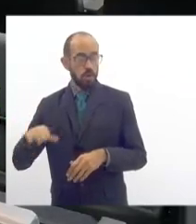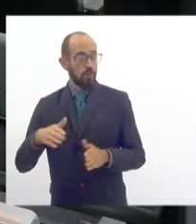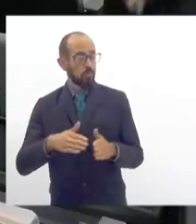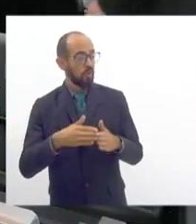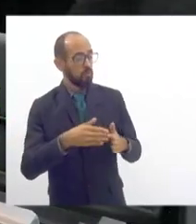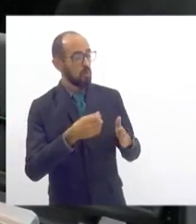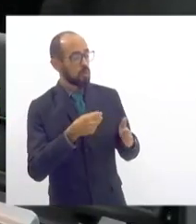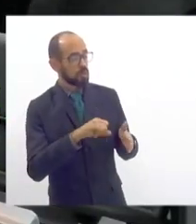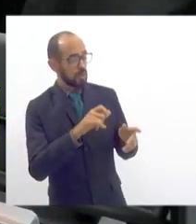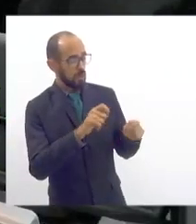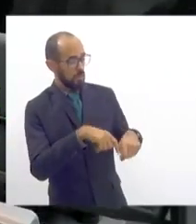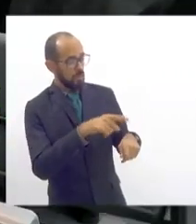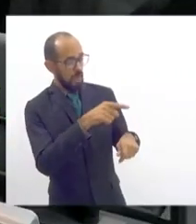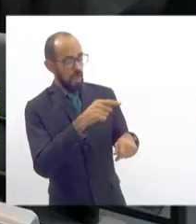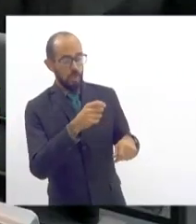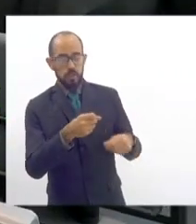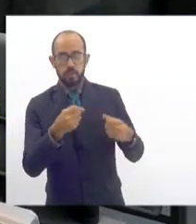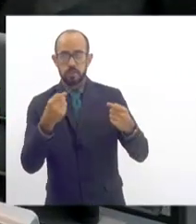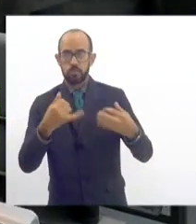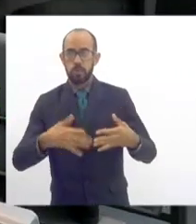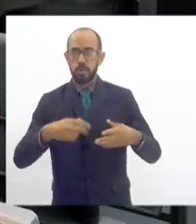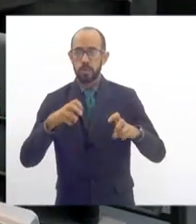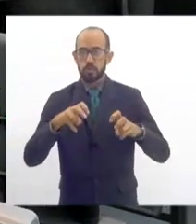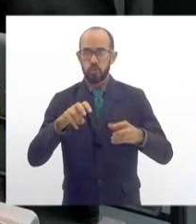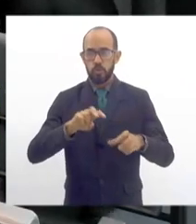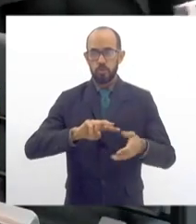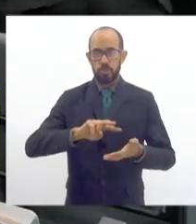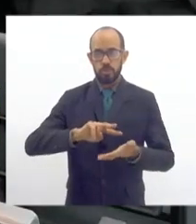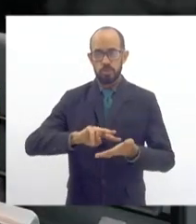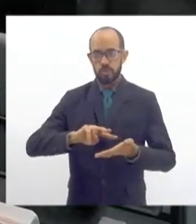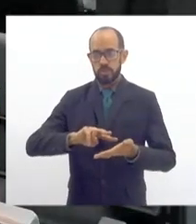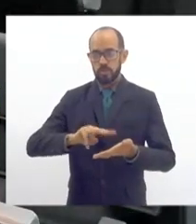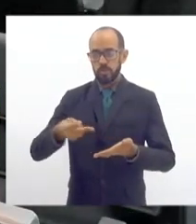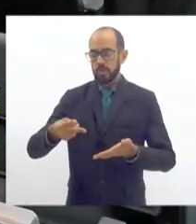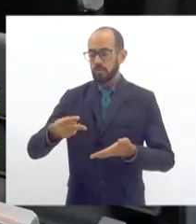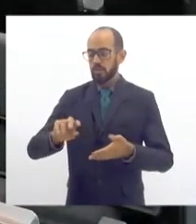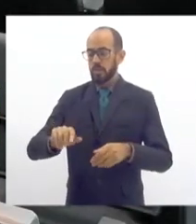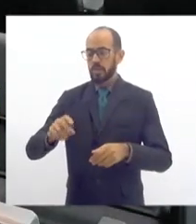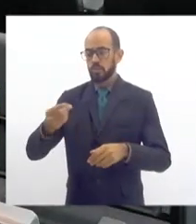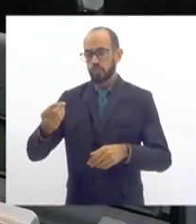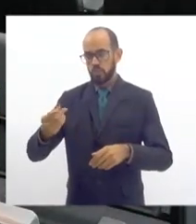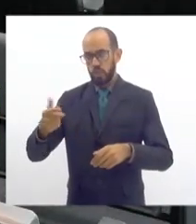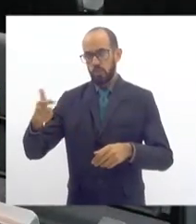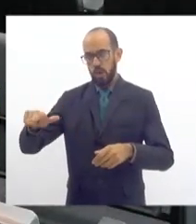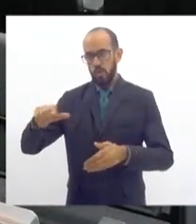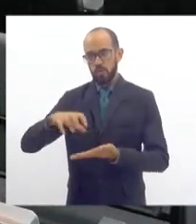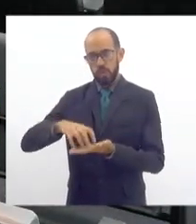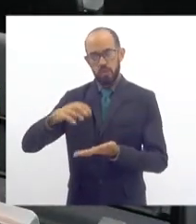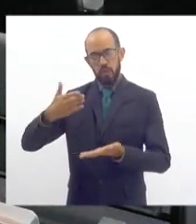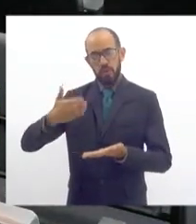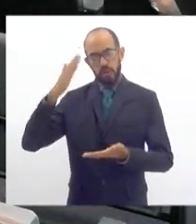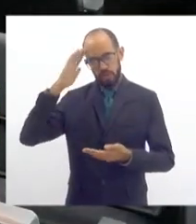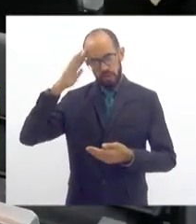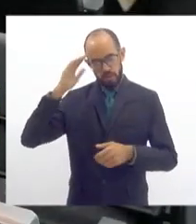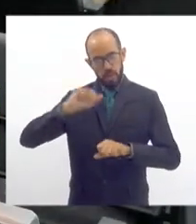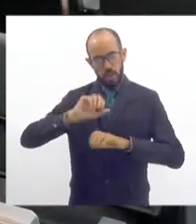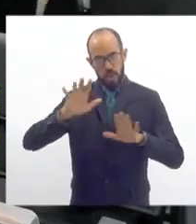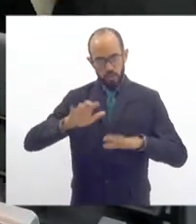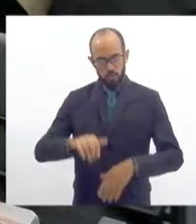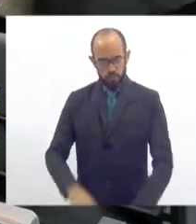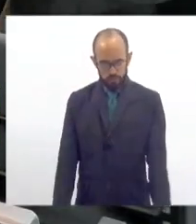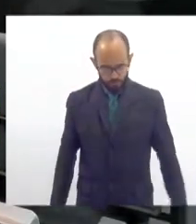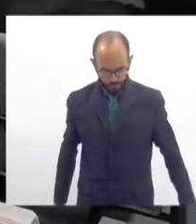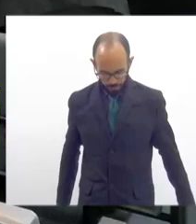falar alguma coisa a respeito desses repasses para outros órgãos, né? Positivo. Queria entender um pouco melhor isso, por favor.